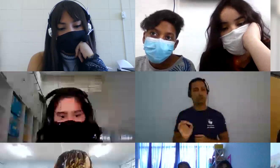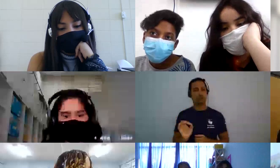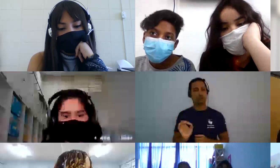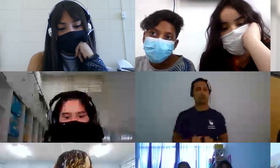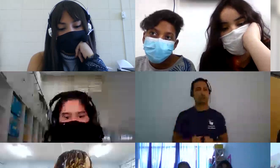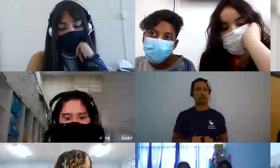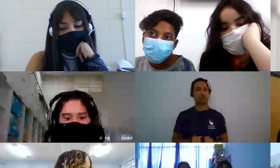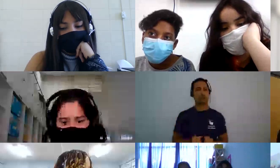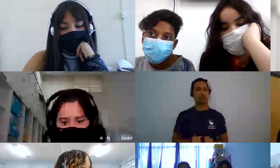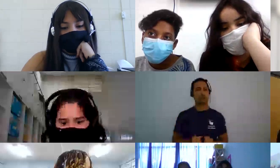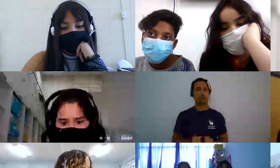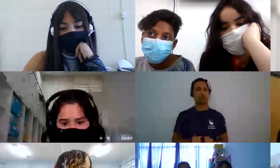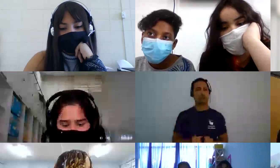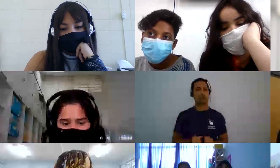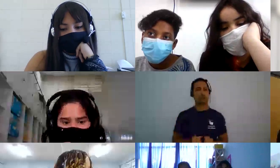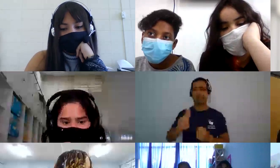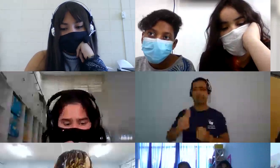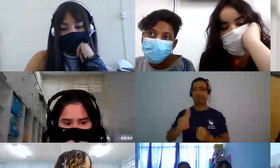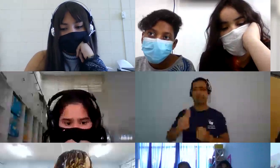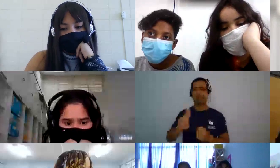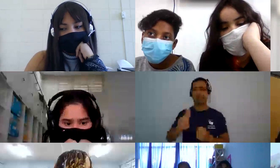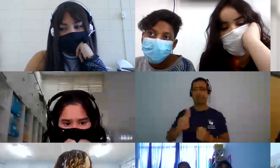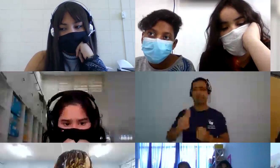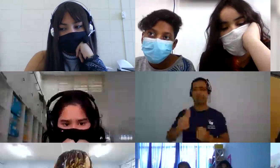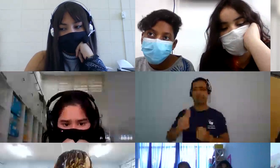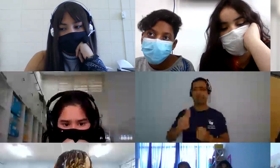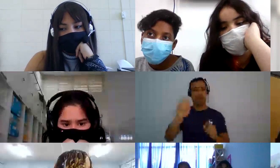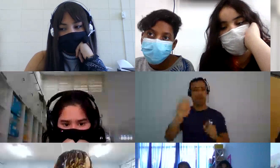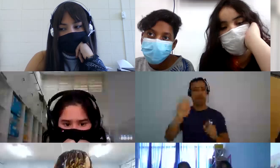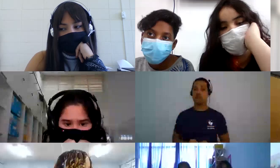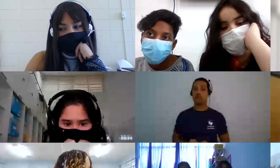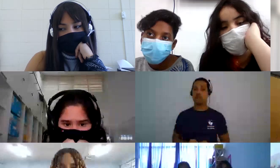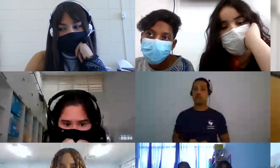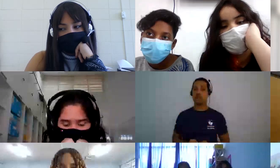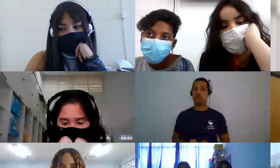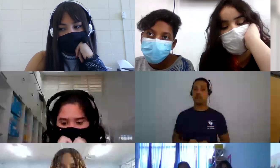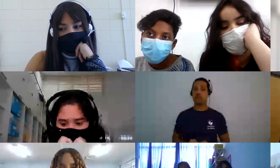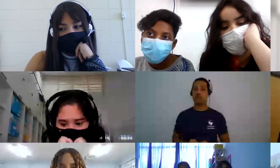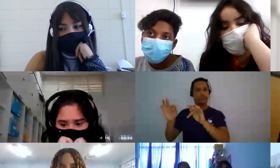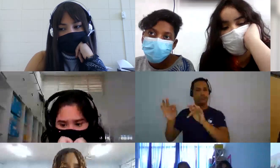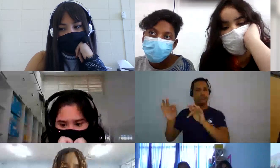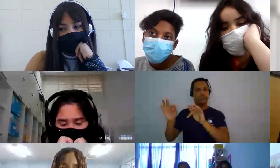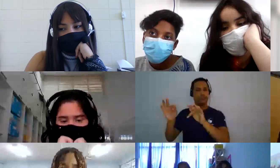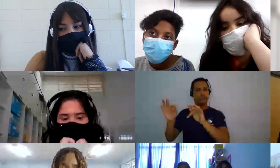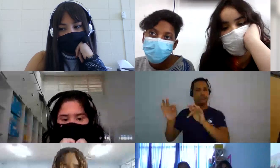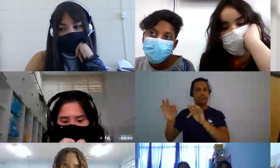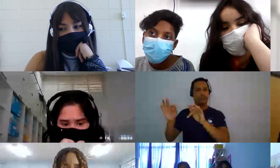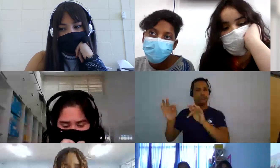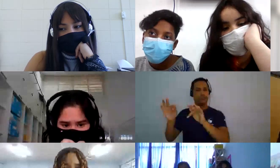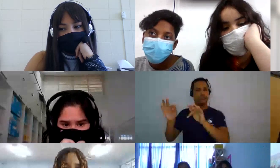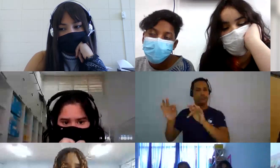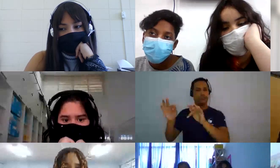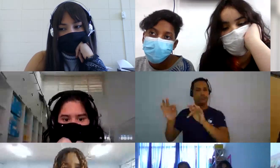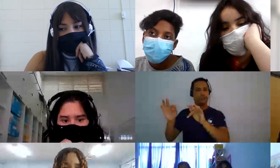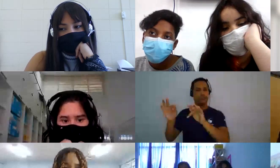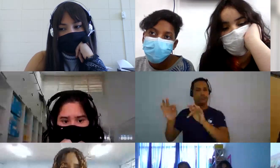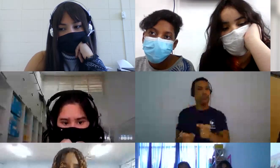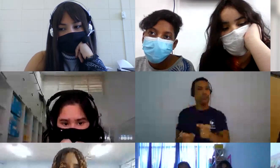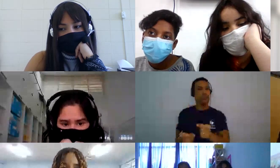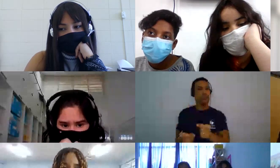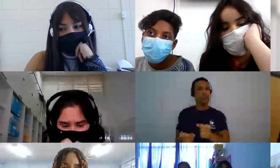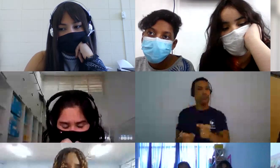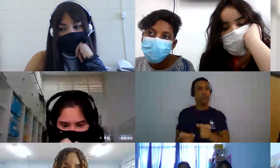escolhem usar camisinha para não engravidar, no final do ano, 18 vão ficar grávidos, ou seja, falha pra